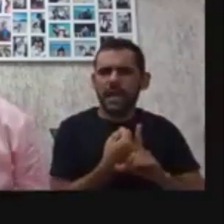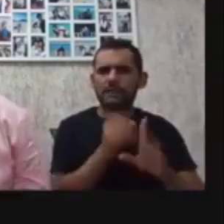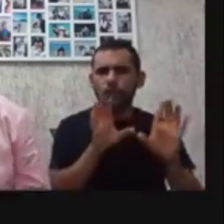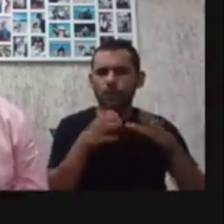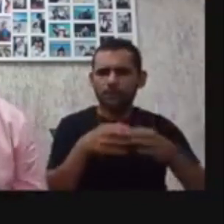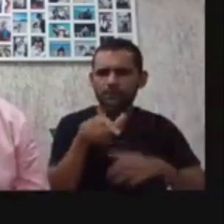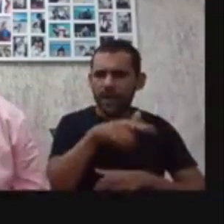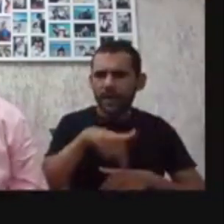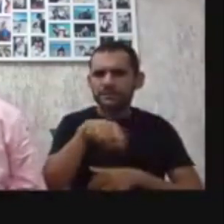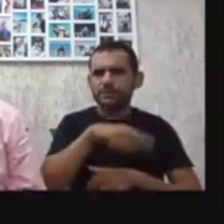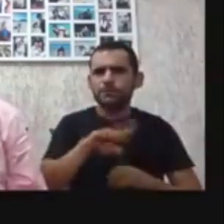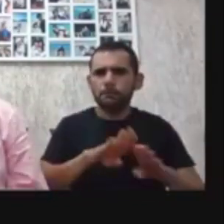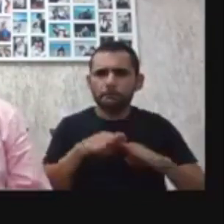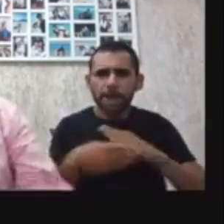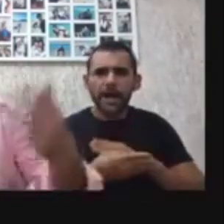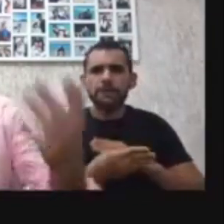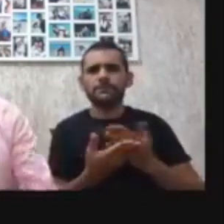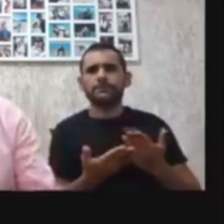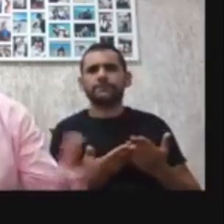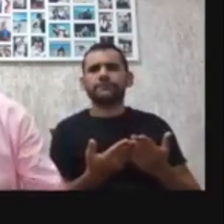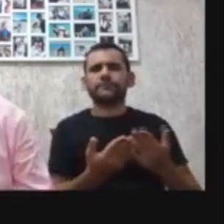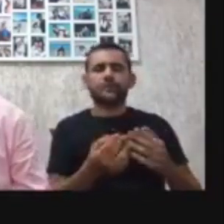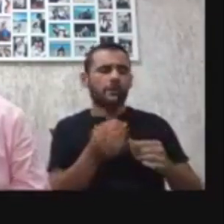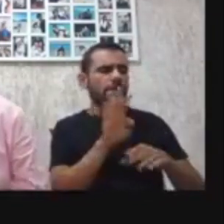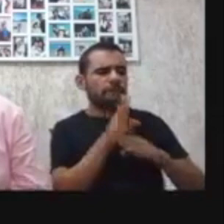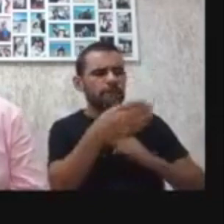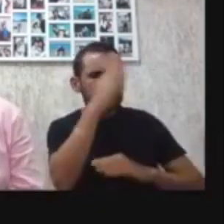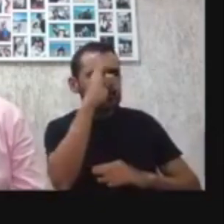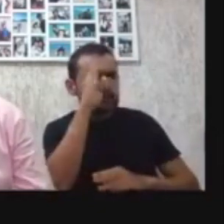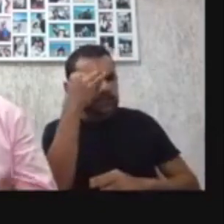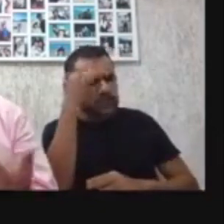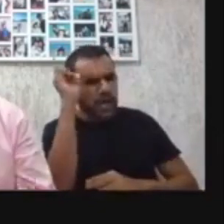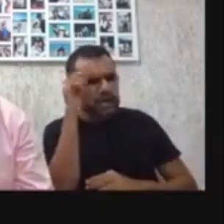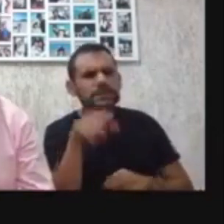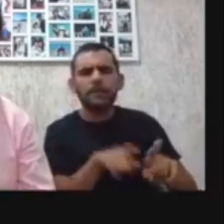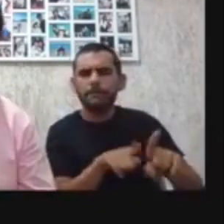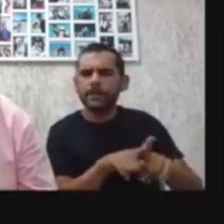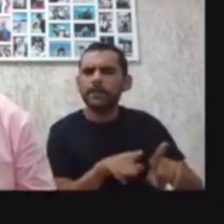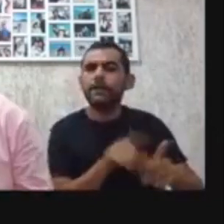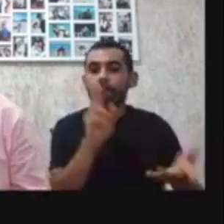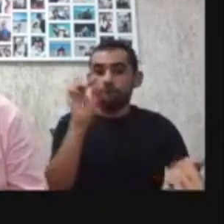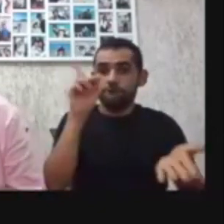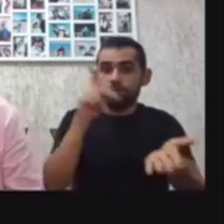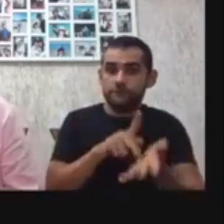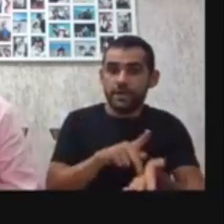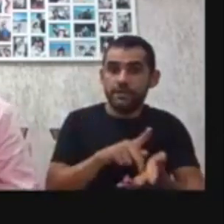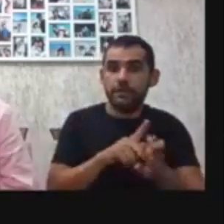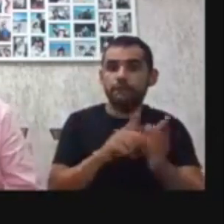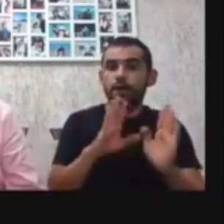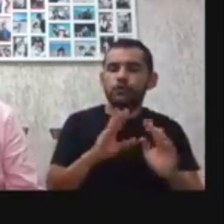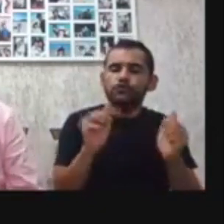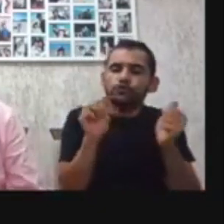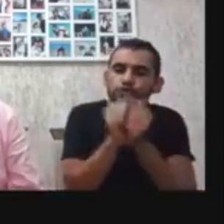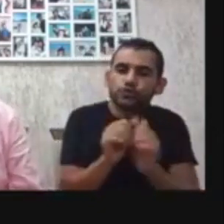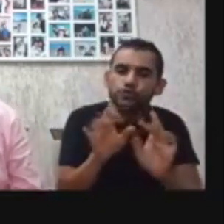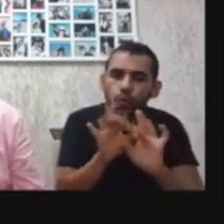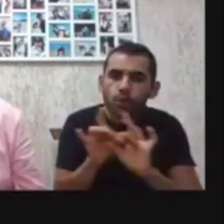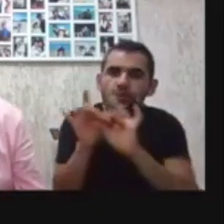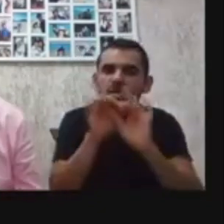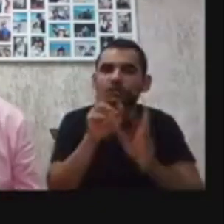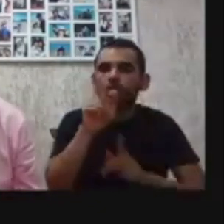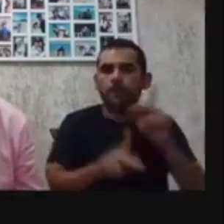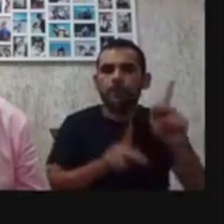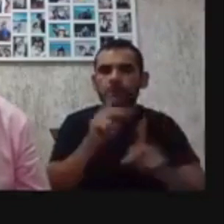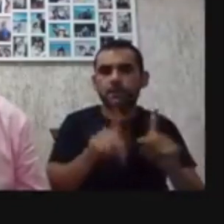daquela comunidade, daquele bairro, né, daquela zona rural. Nós precisamos, efetivamente, estar ao lado dessa população,